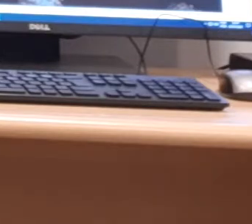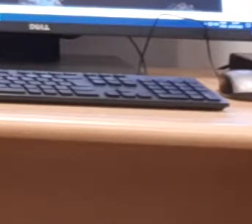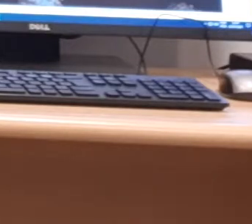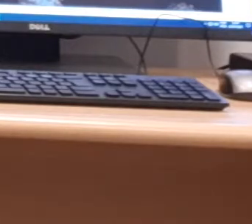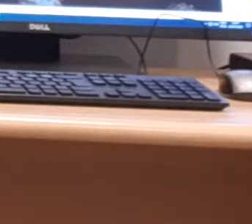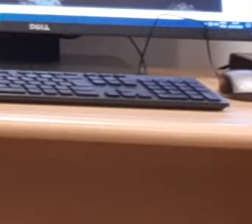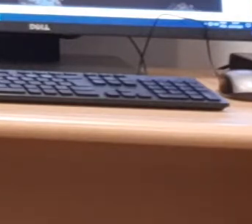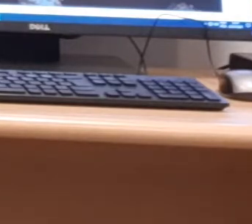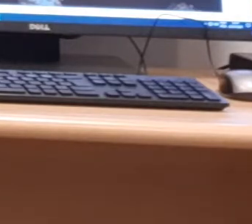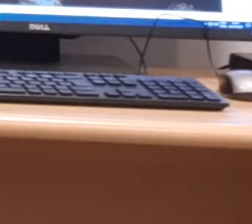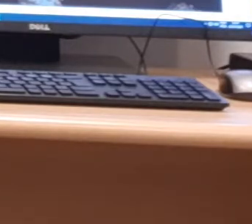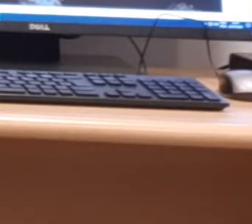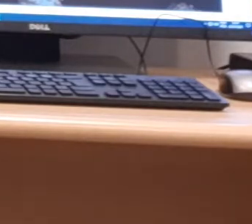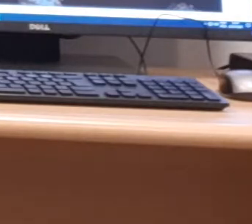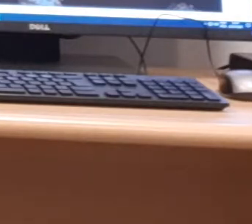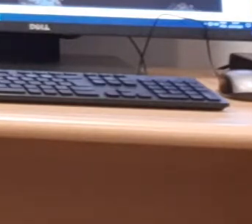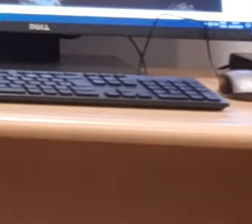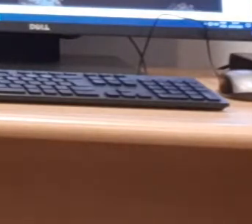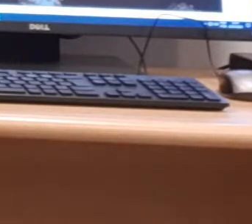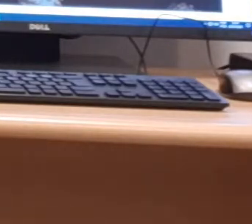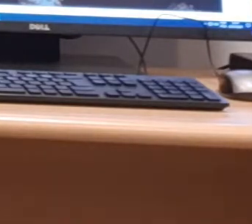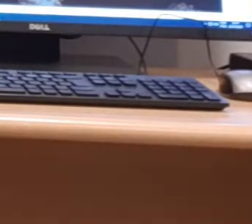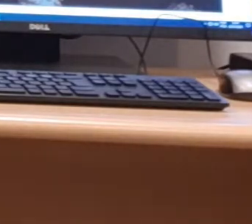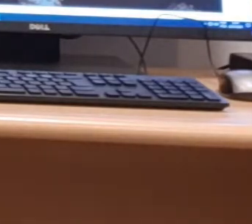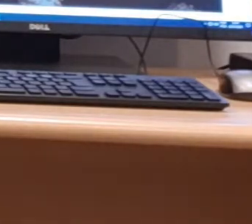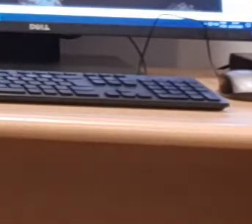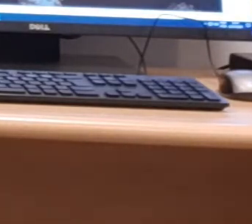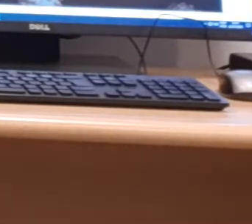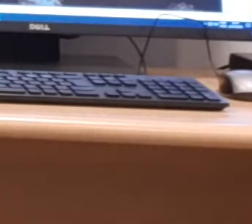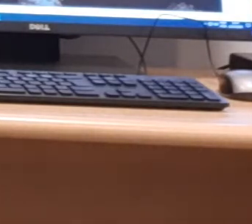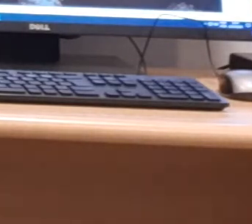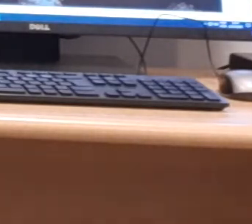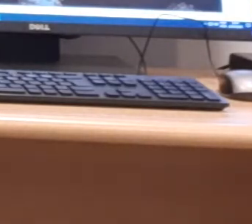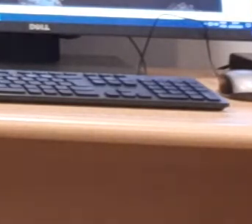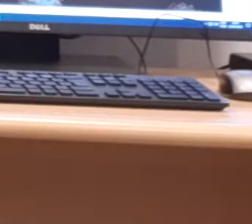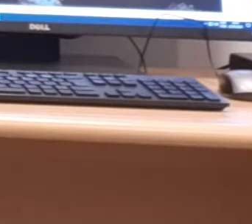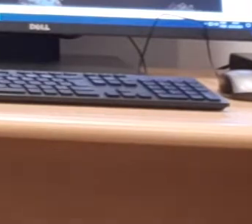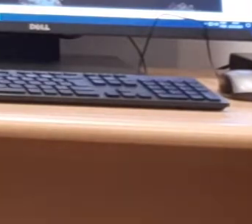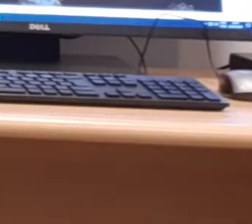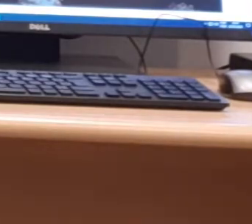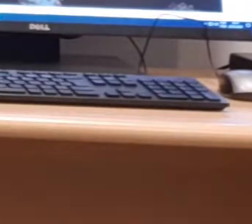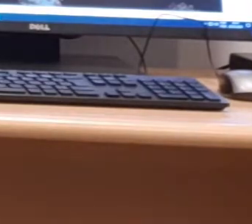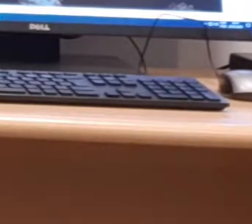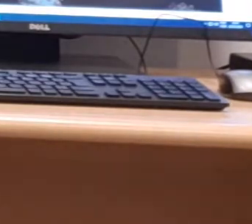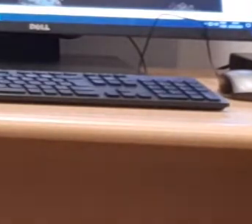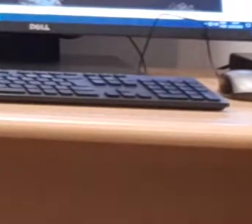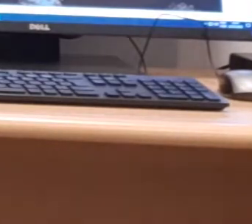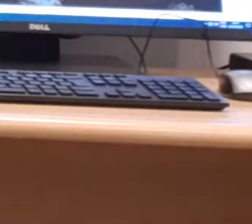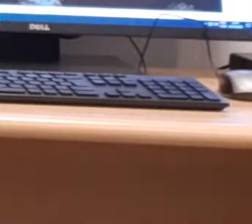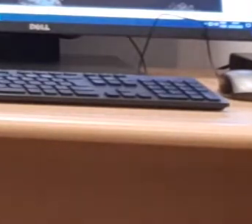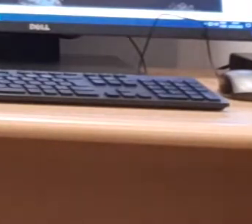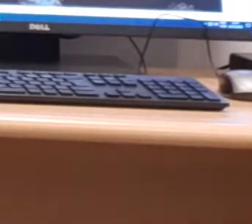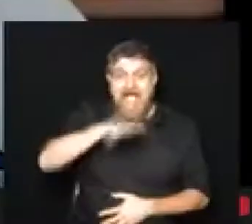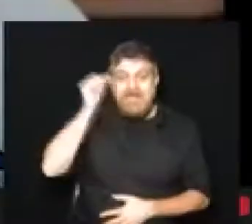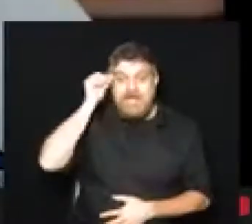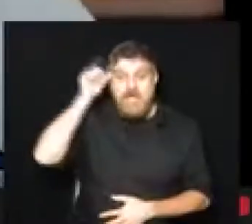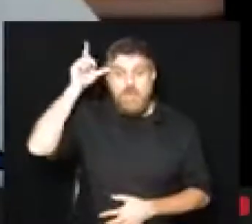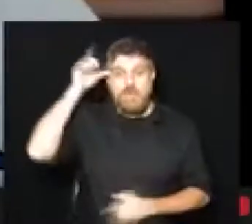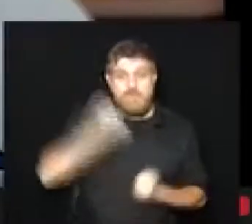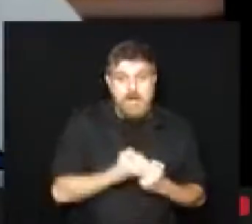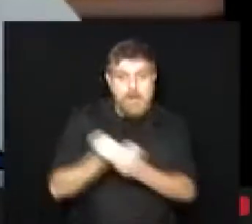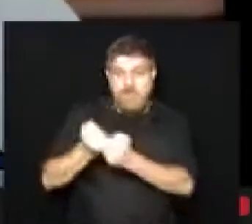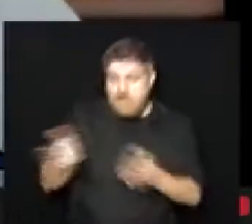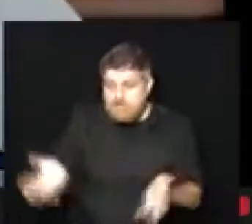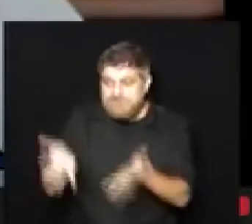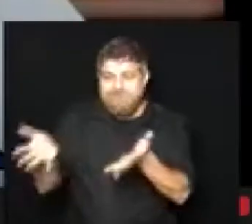O autor da proposta da comissão é quem presidirá os trabalhos e ele justificou a sua iniciativa. É um dos